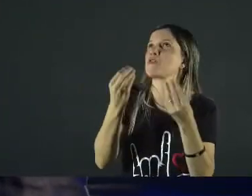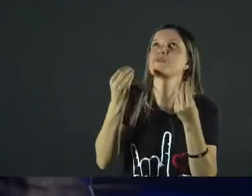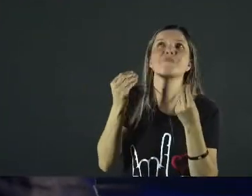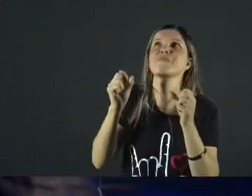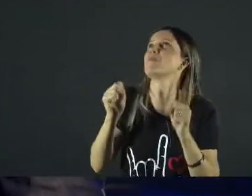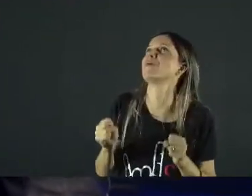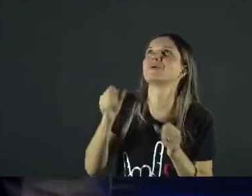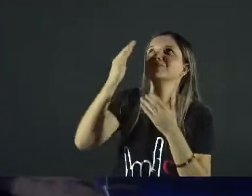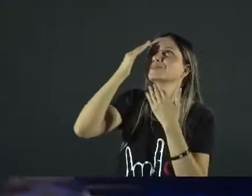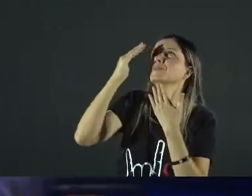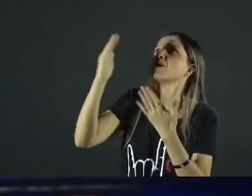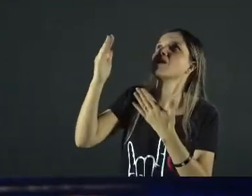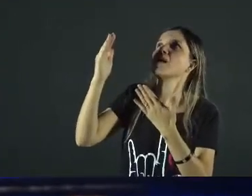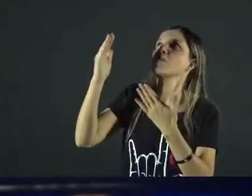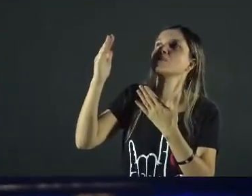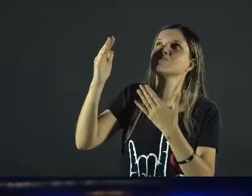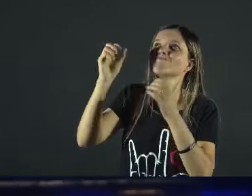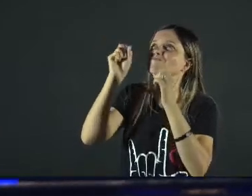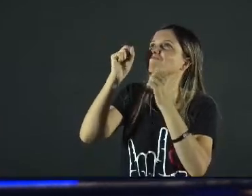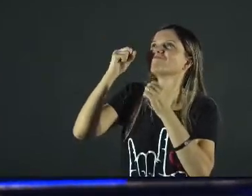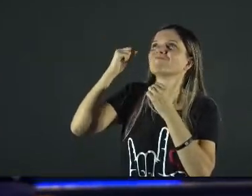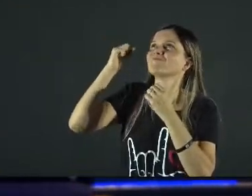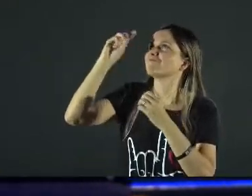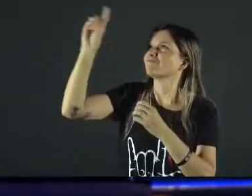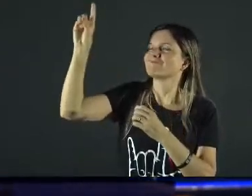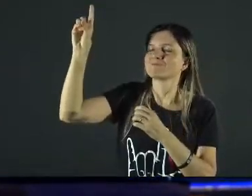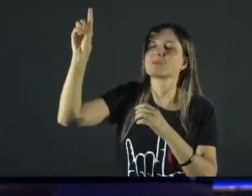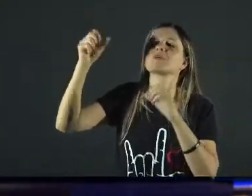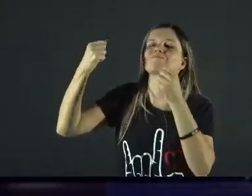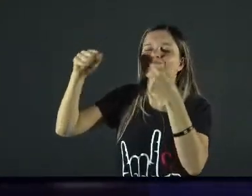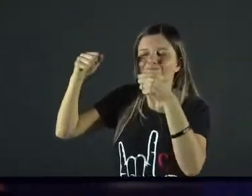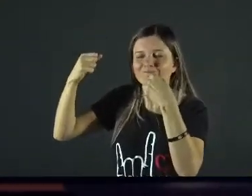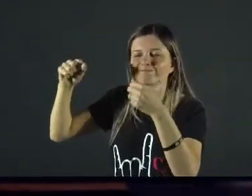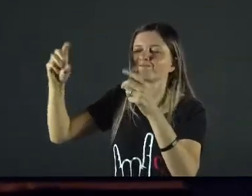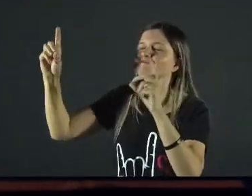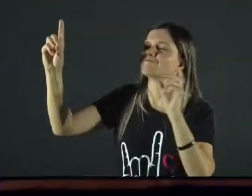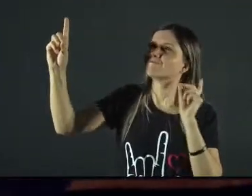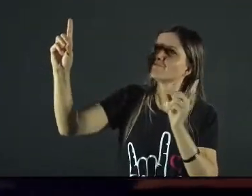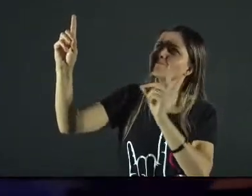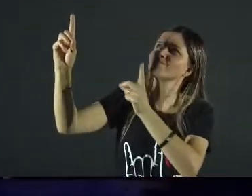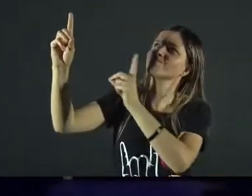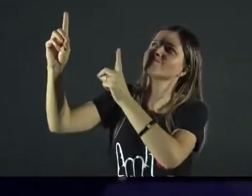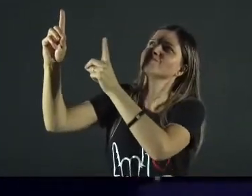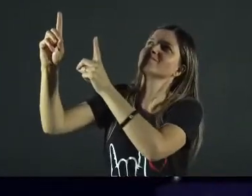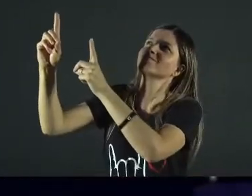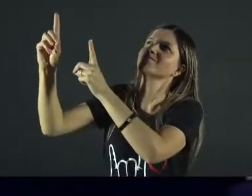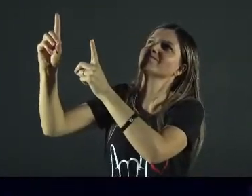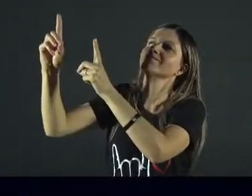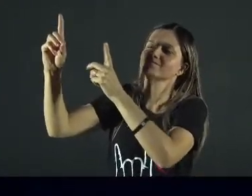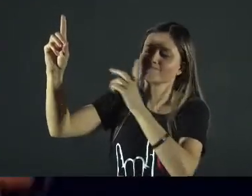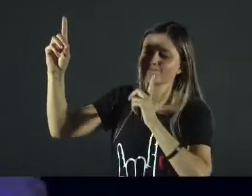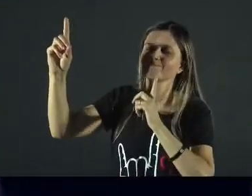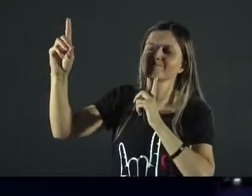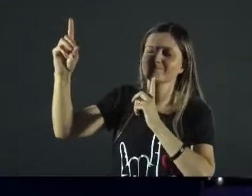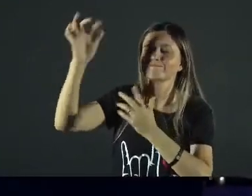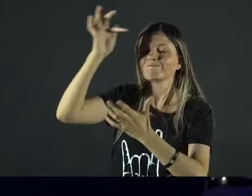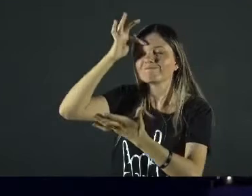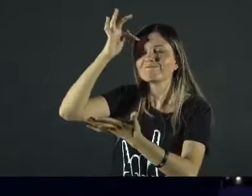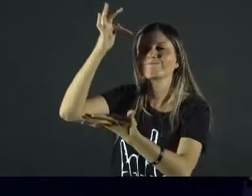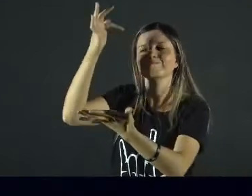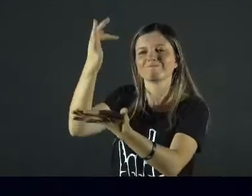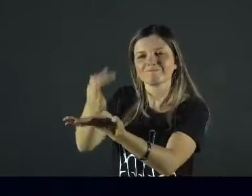Deus. E que é necessário que aqueles que se aproximam de Deus, que essas